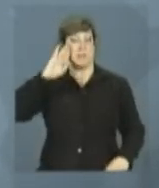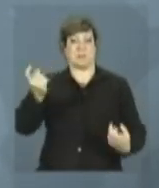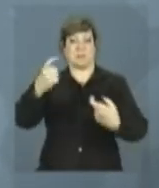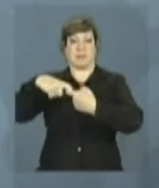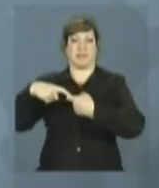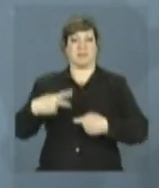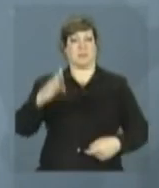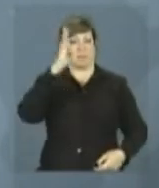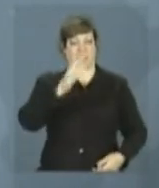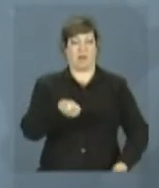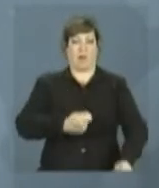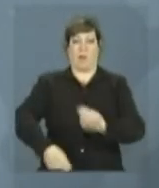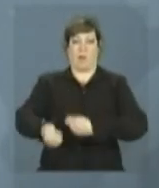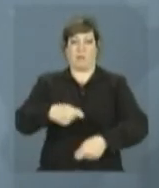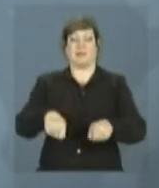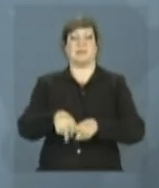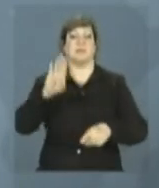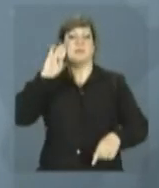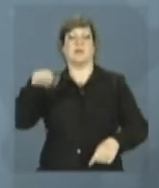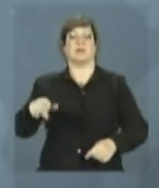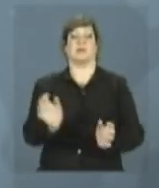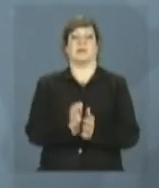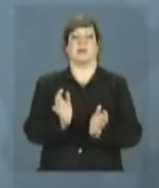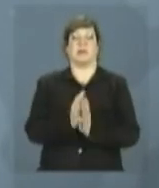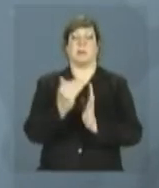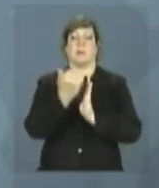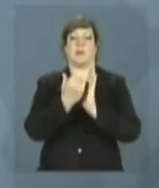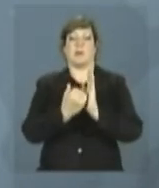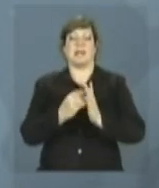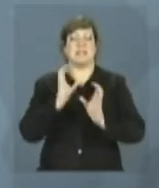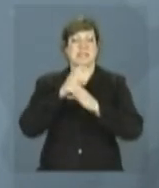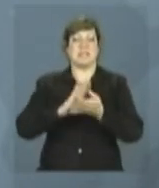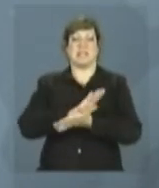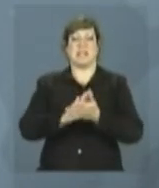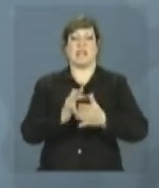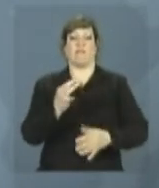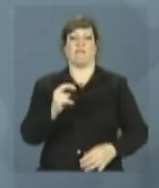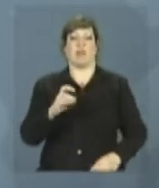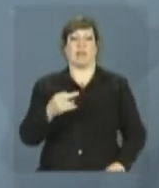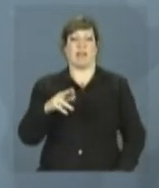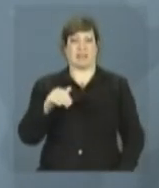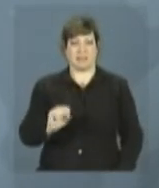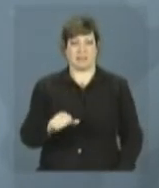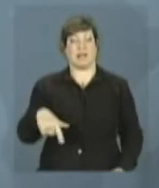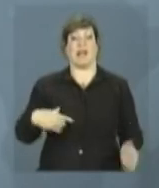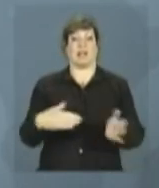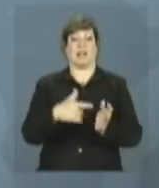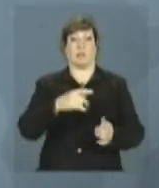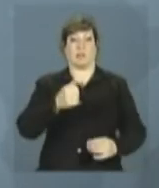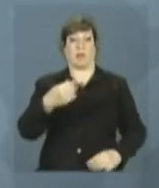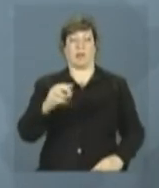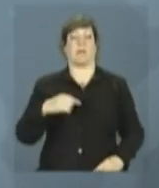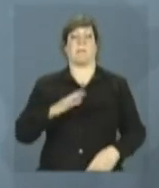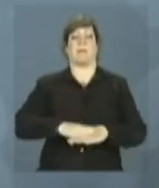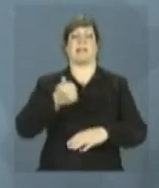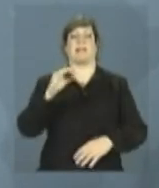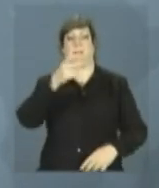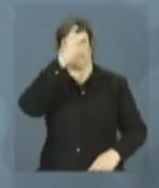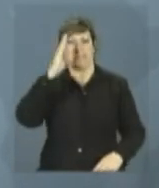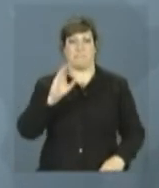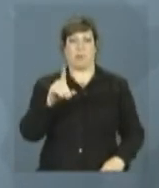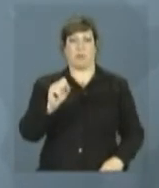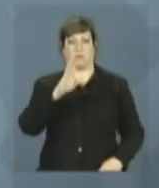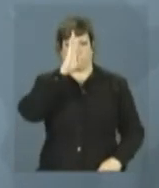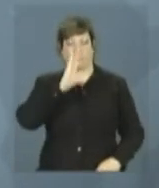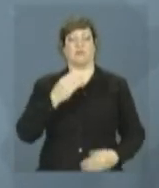é um dos principais parceiros do programa Ciência Sem Fronteiras. Até 2014, mais de 10 mil bolsistas brasileiros estudarão